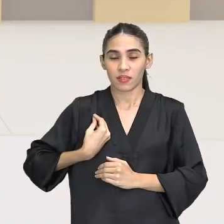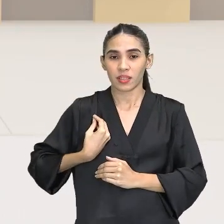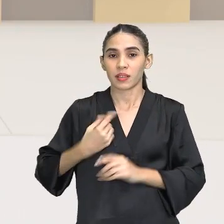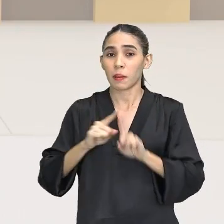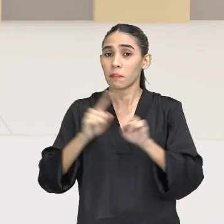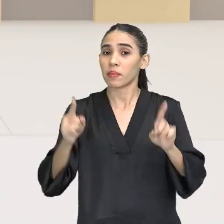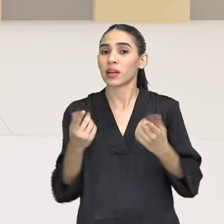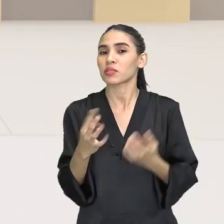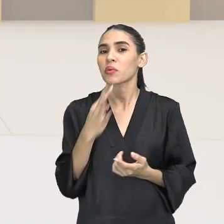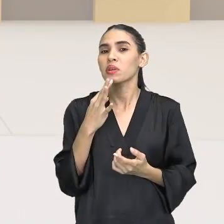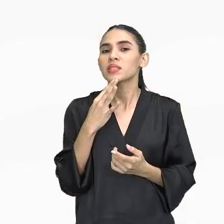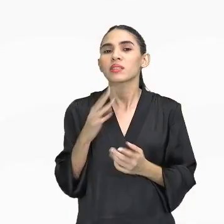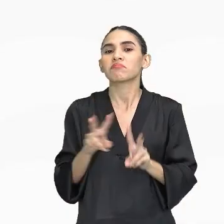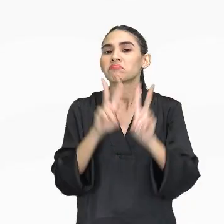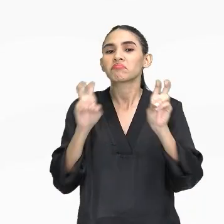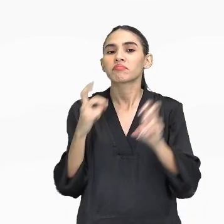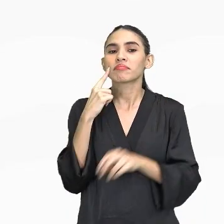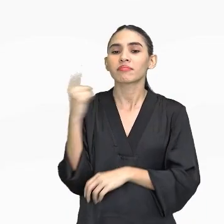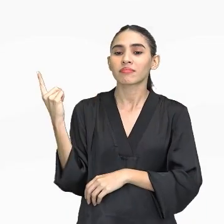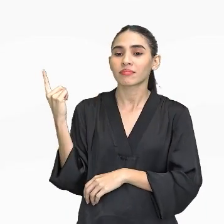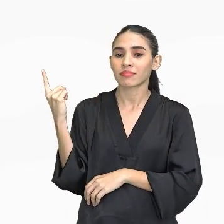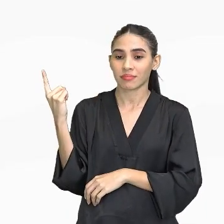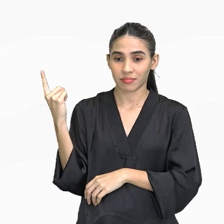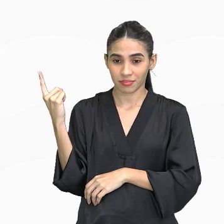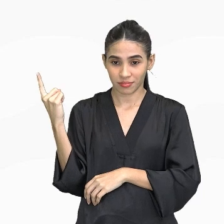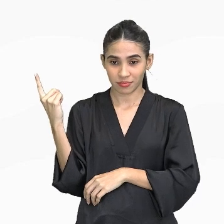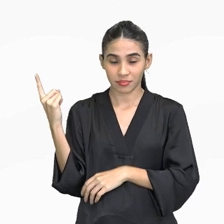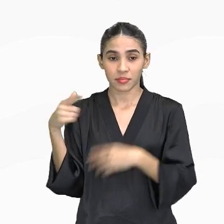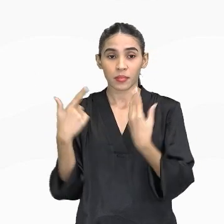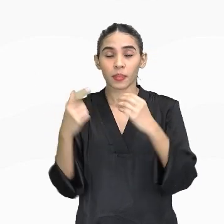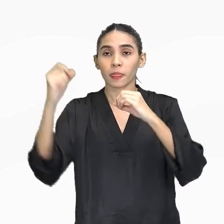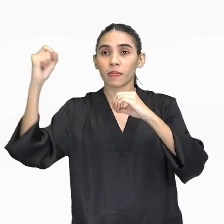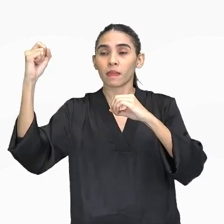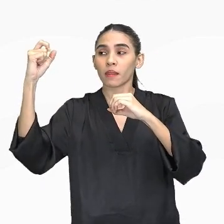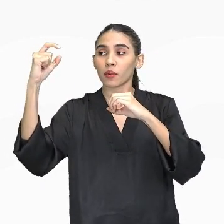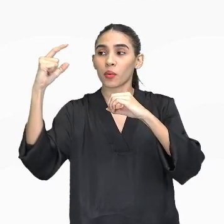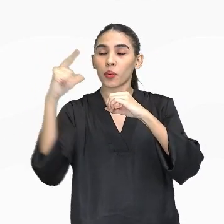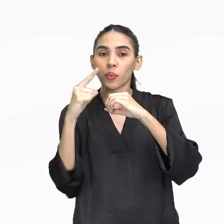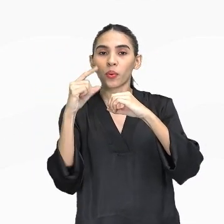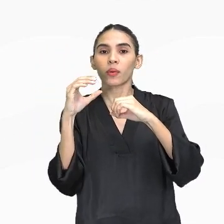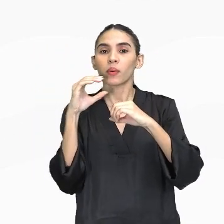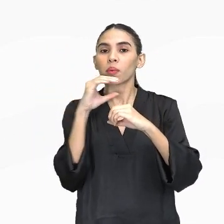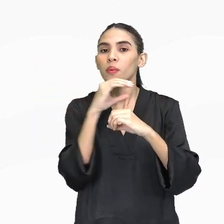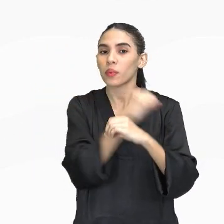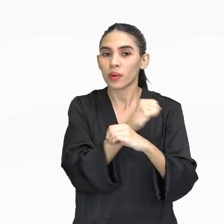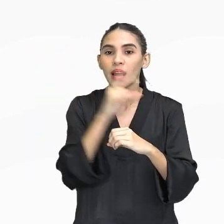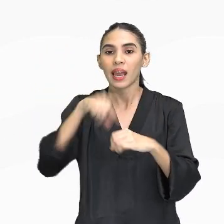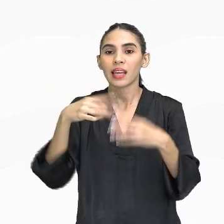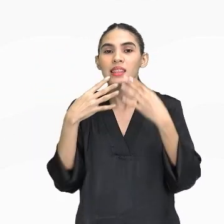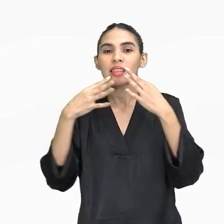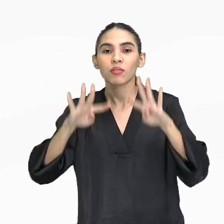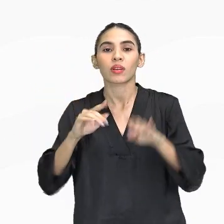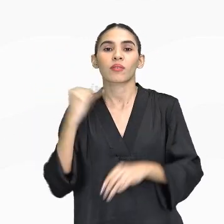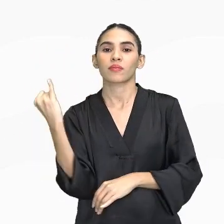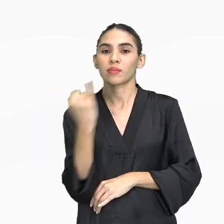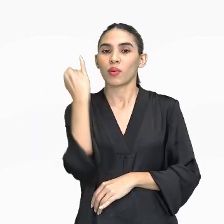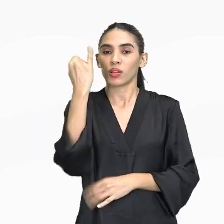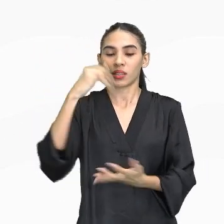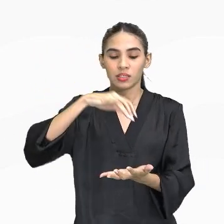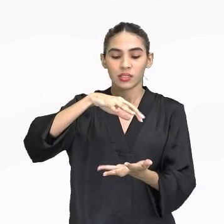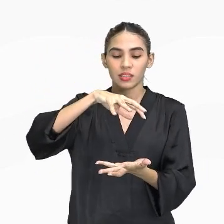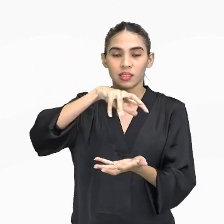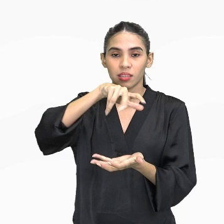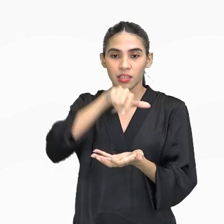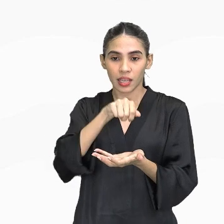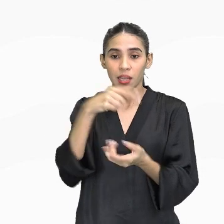vamos conhecer o que é o efeito estufa, olha só. O efeito estufa, esse efeito é um fenômeno natural e importante para a Terra,